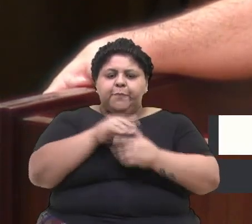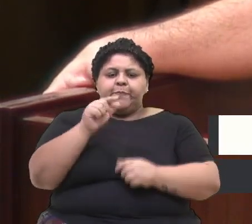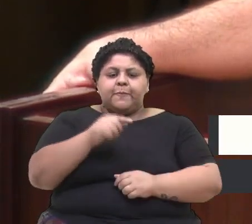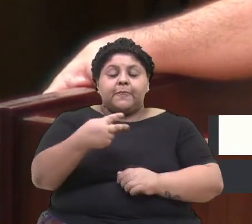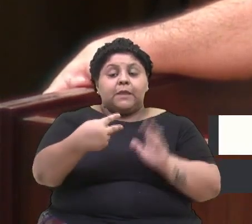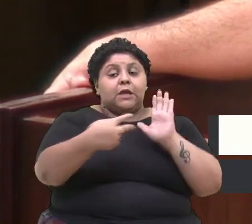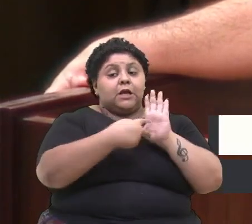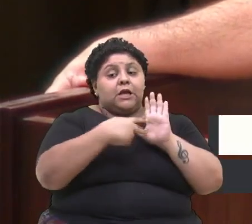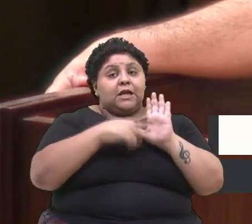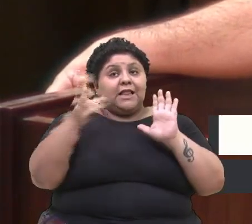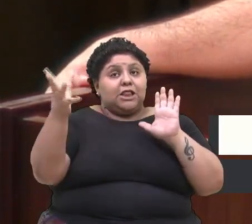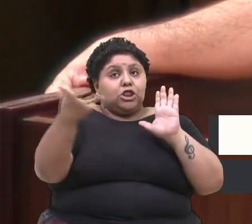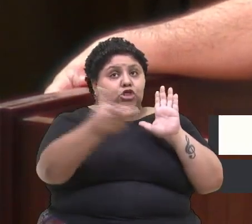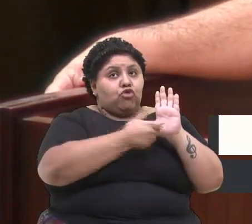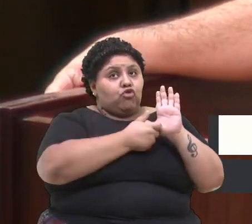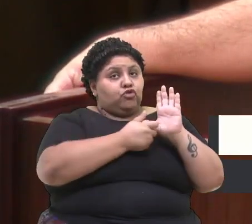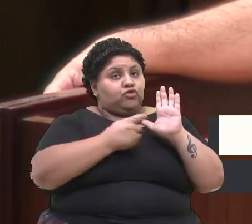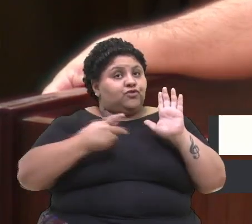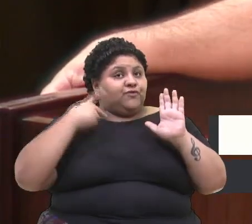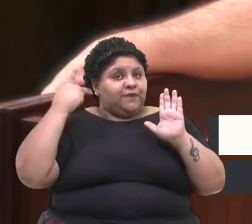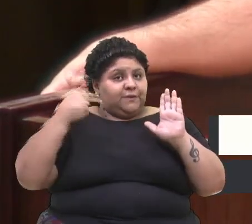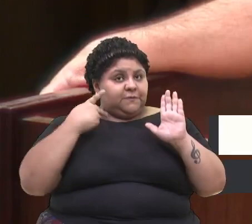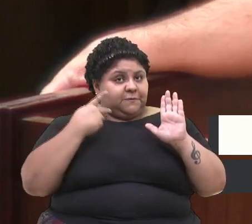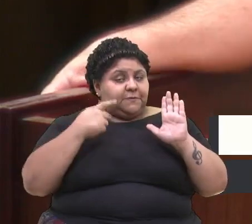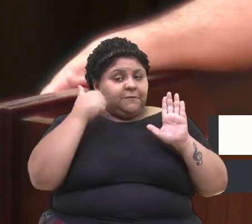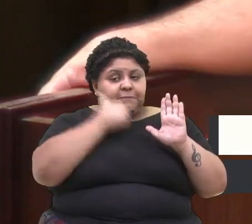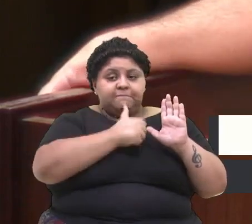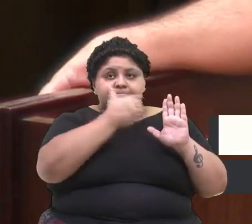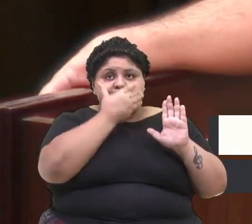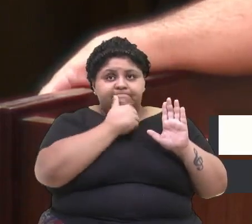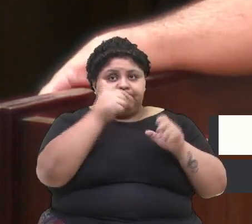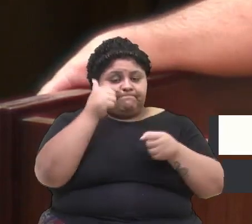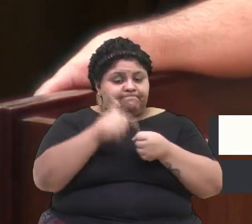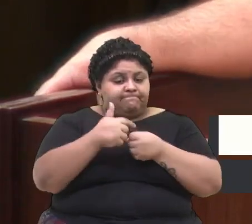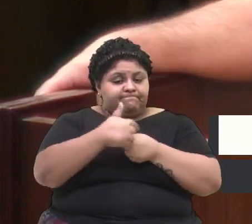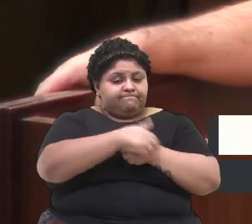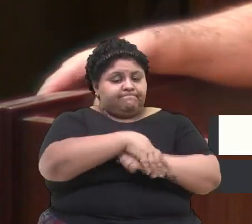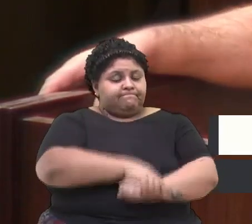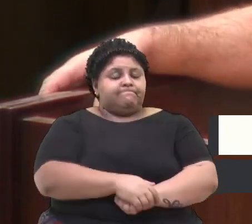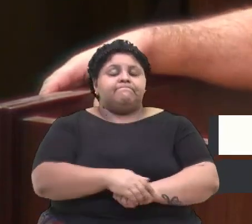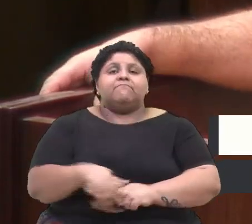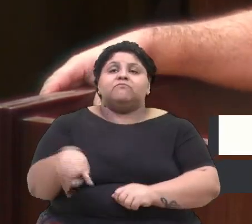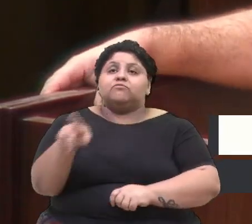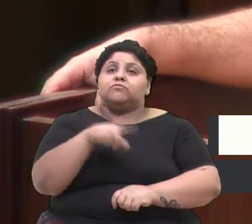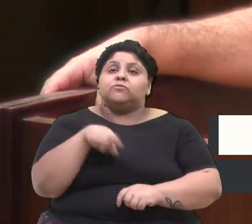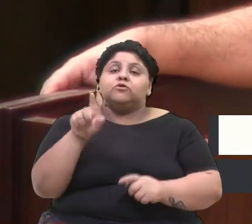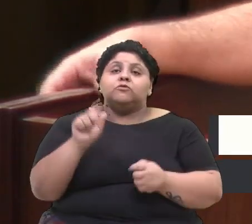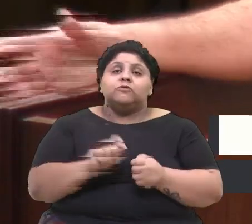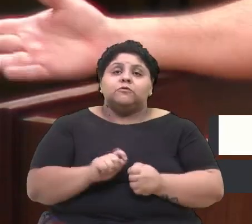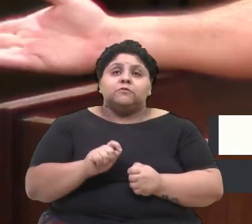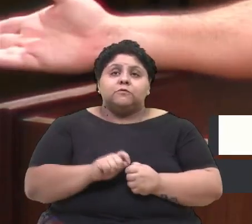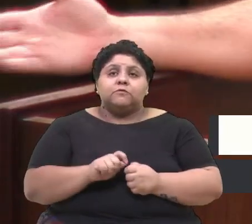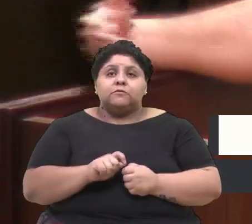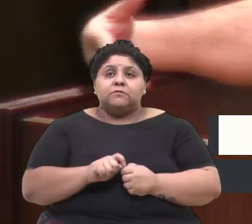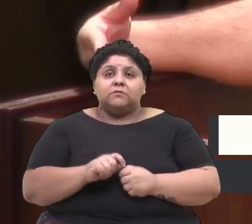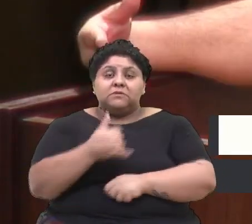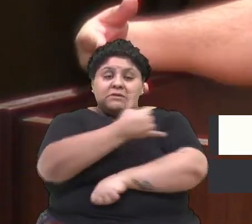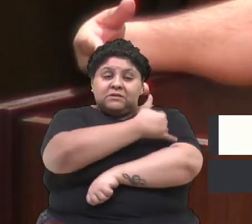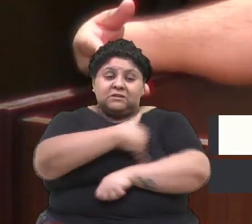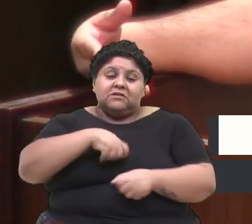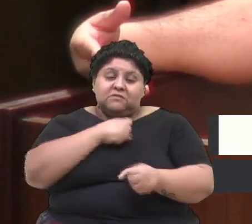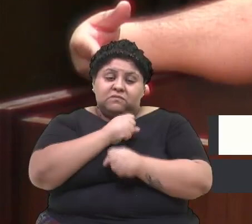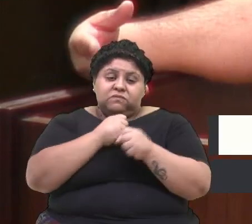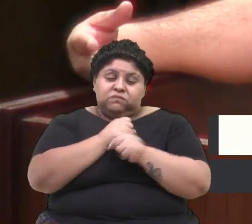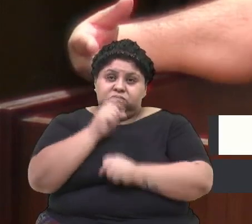todos os colegas vereadores e vereadoras aqui na nossa cidade. Nós fizemos e passamos por um ano difícil